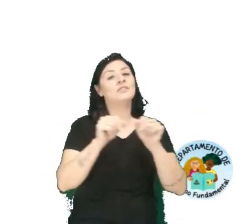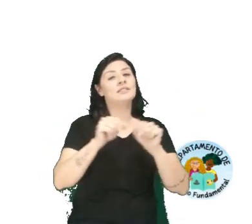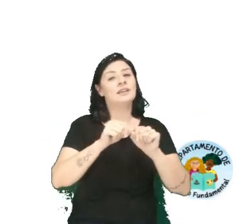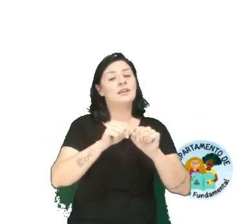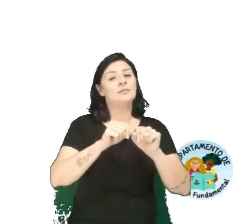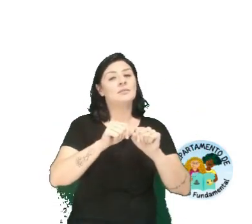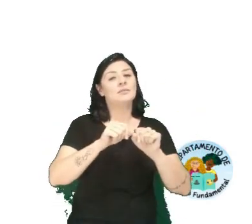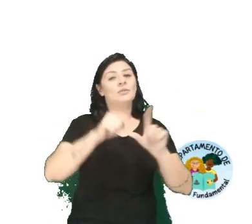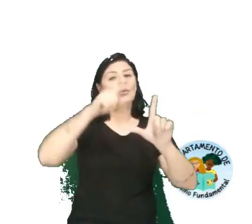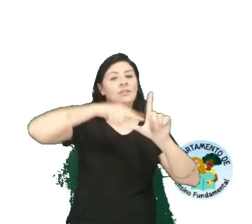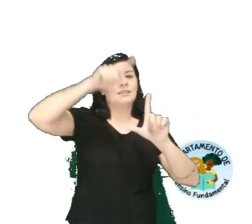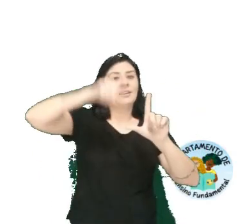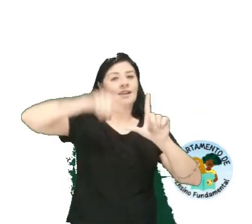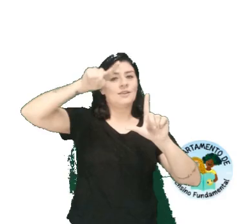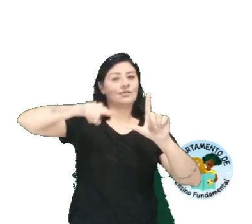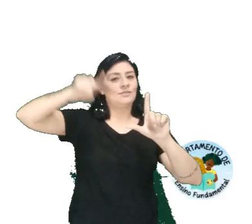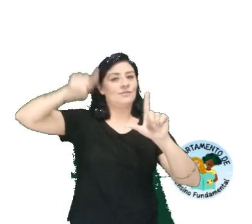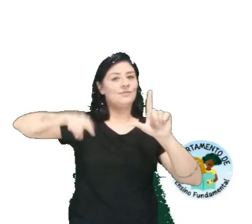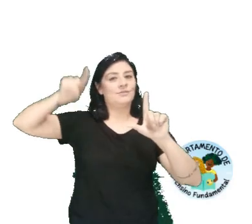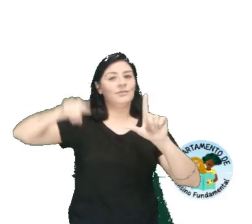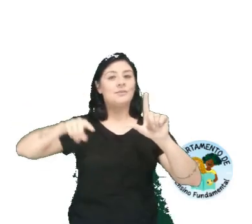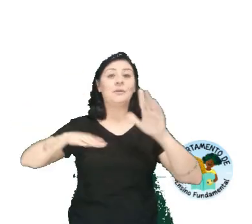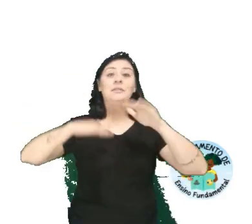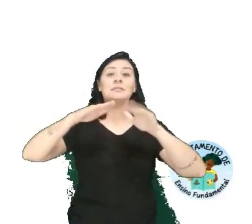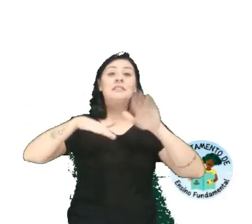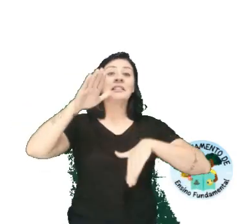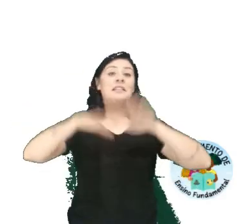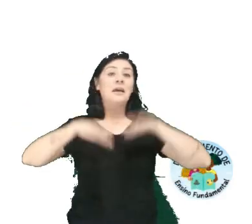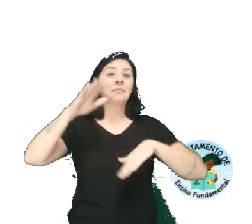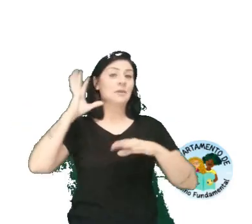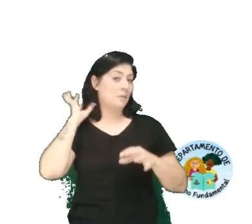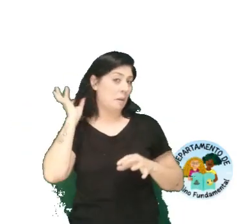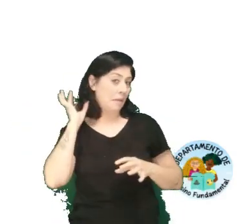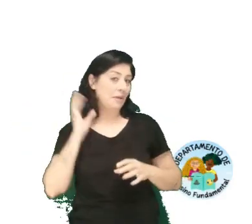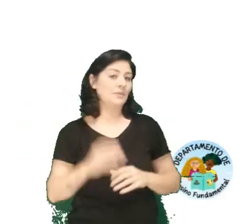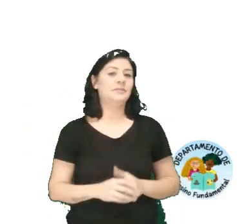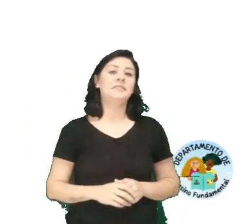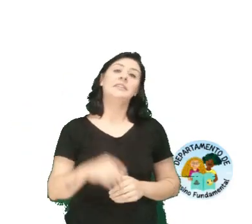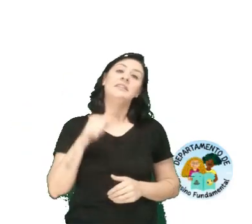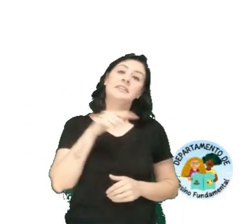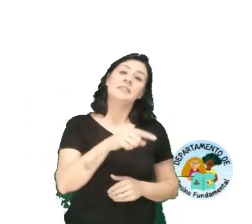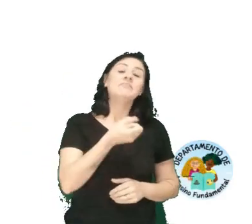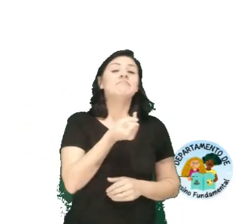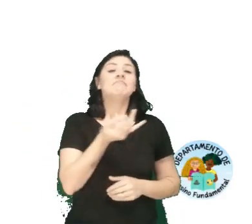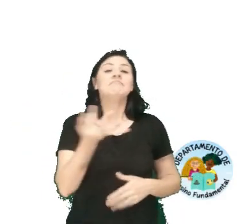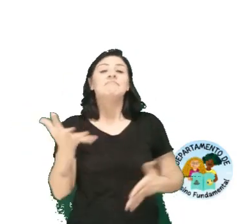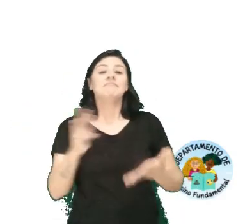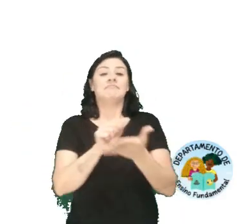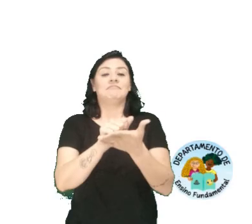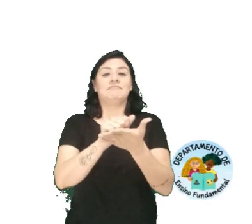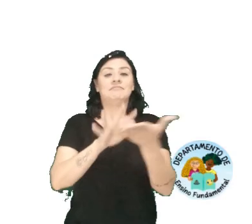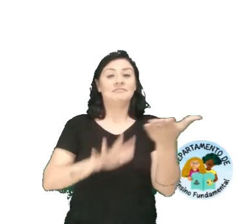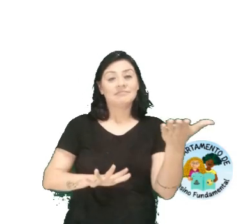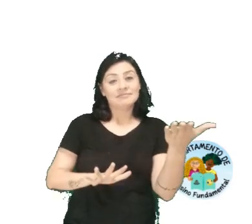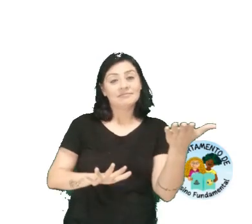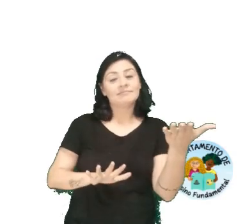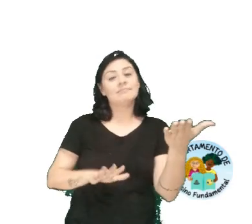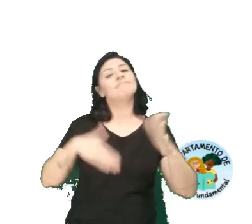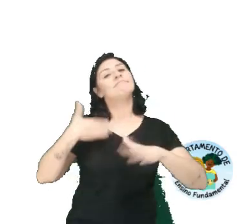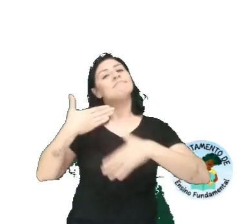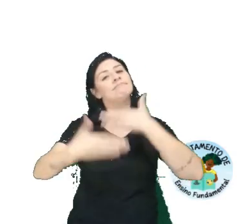gráfico, né, com esses tamanhos dos cabelos. Essas foram algumas das atividades, né,